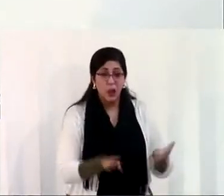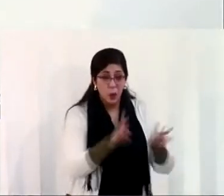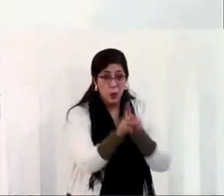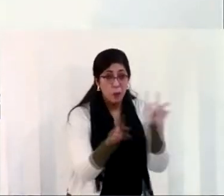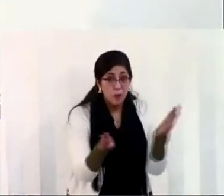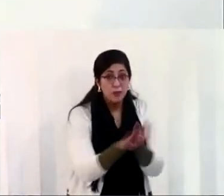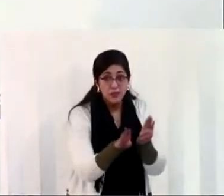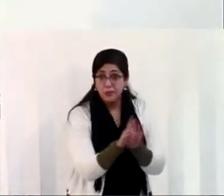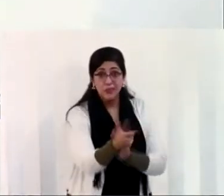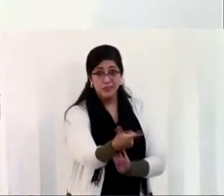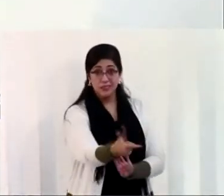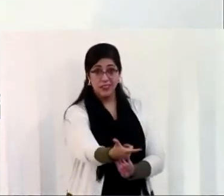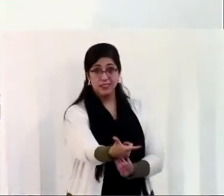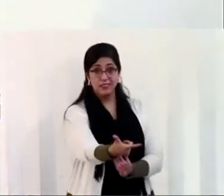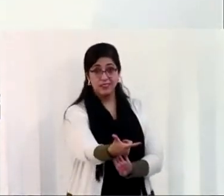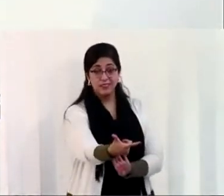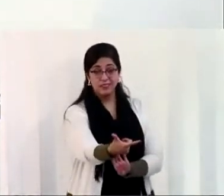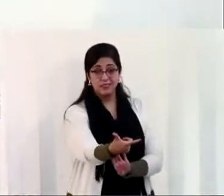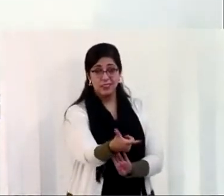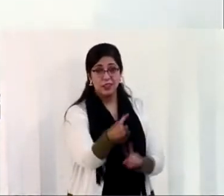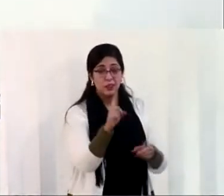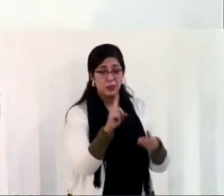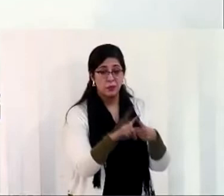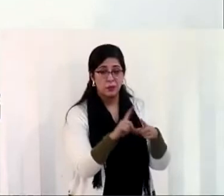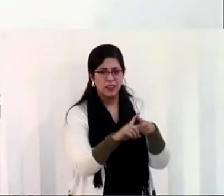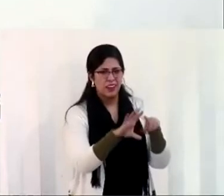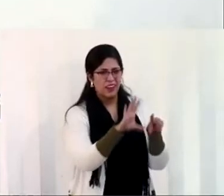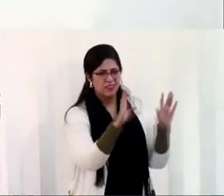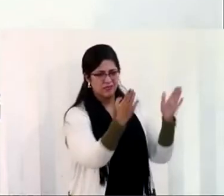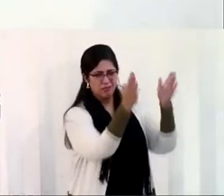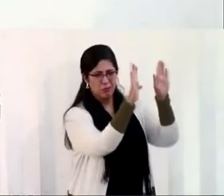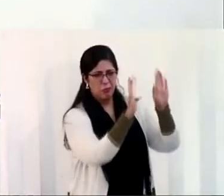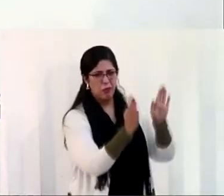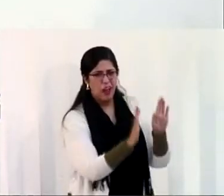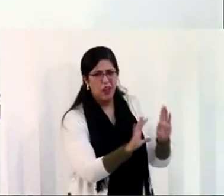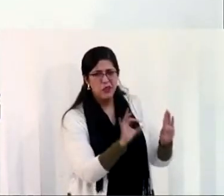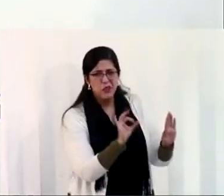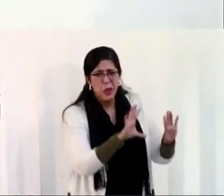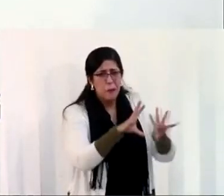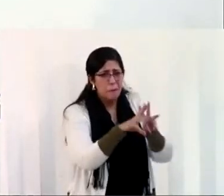está querendo dizer. Vocês se despersonalizaram para serem nada?